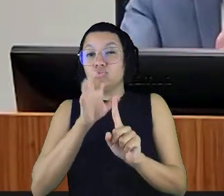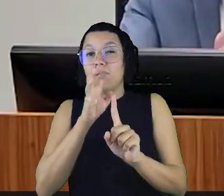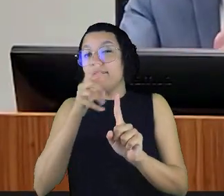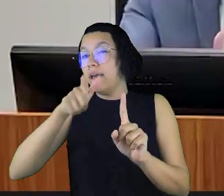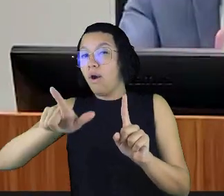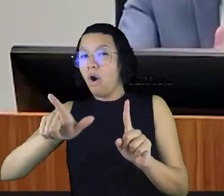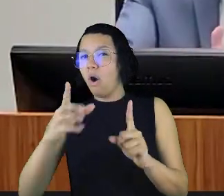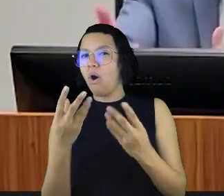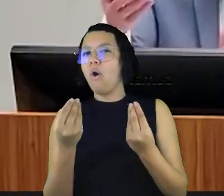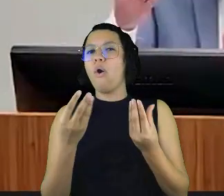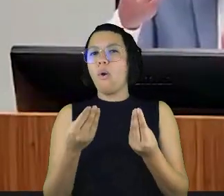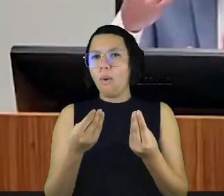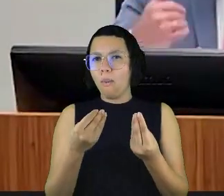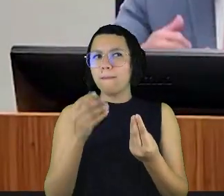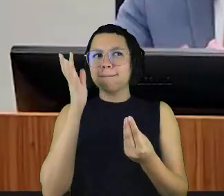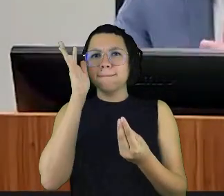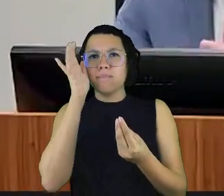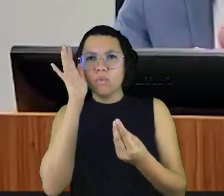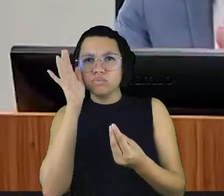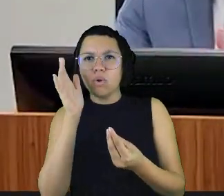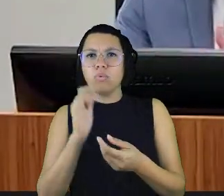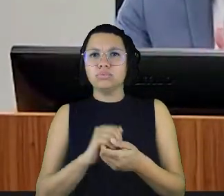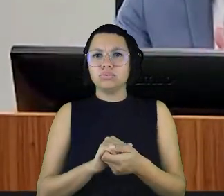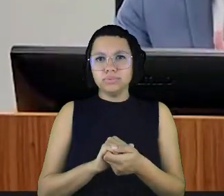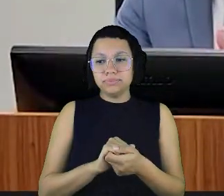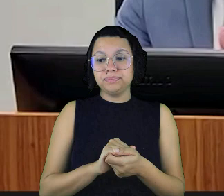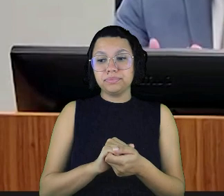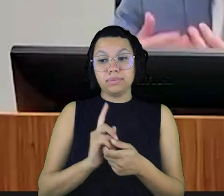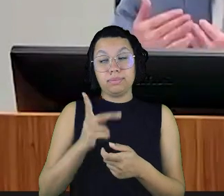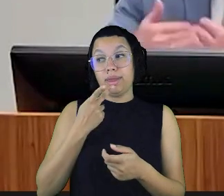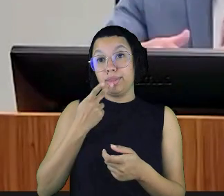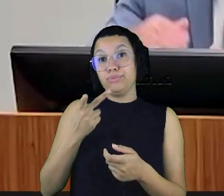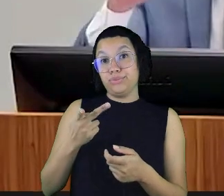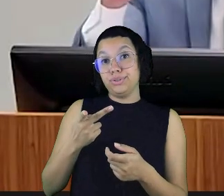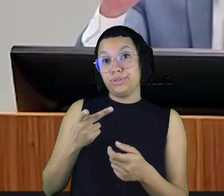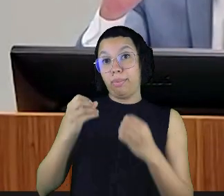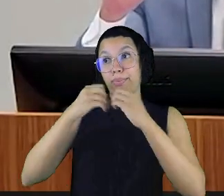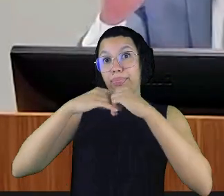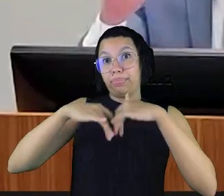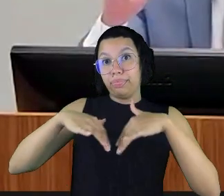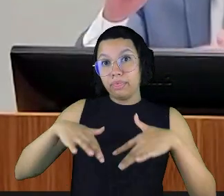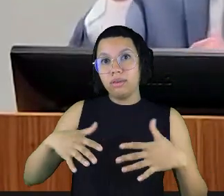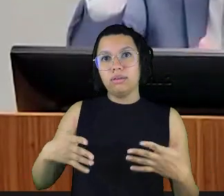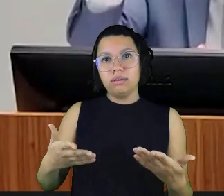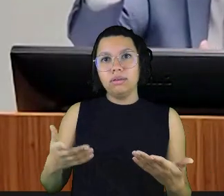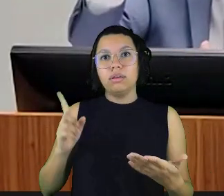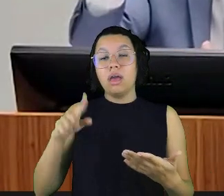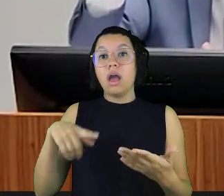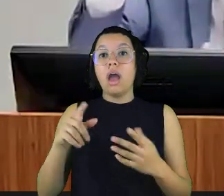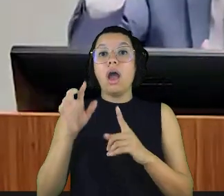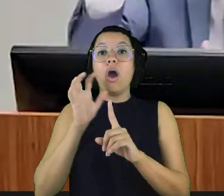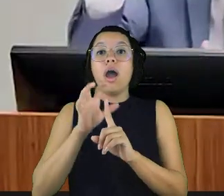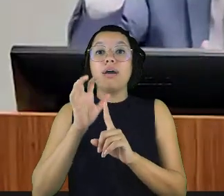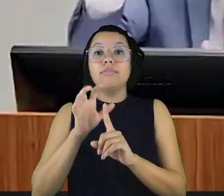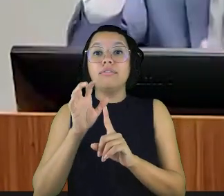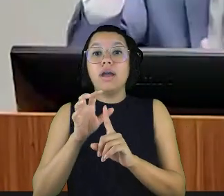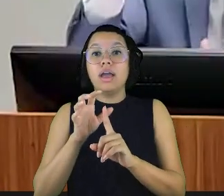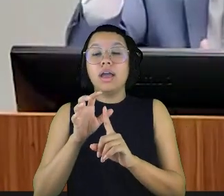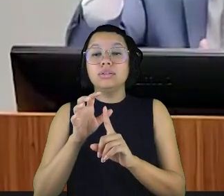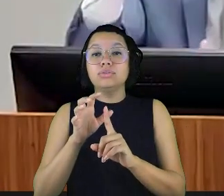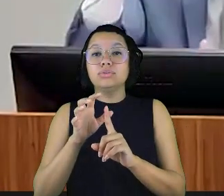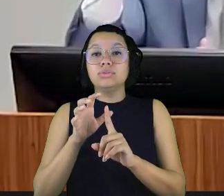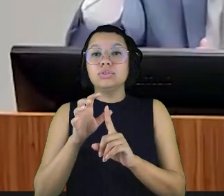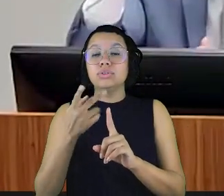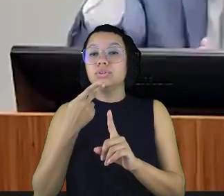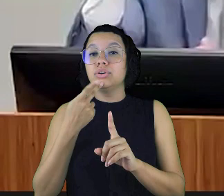muito curioso, para não dizer desastroso, que é aquele efeito Downtown Abbey que eu falei